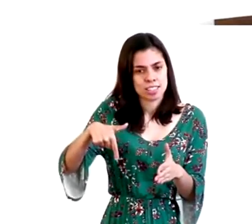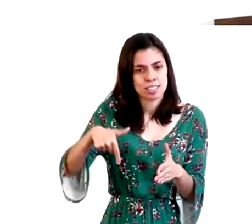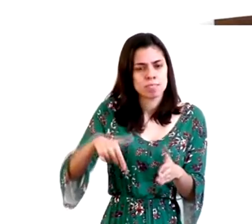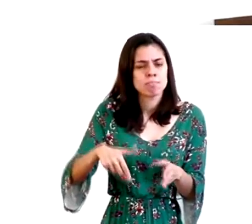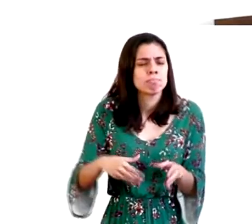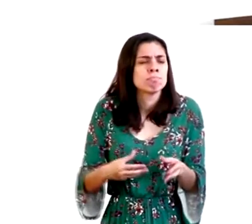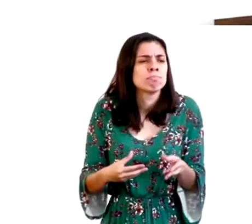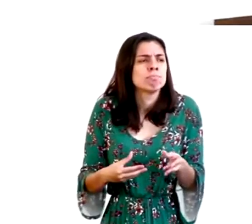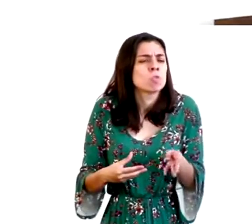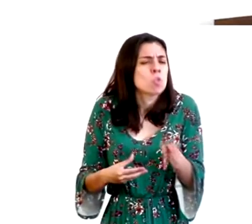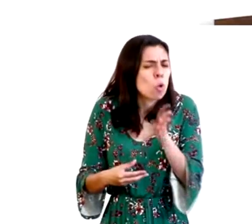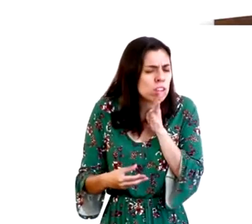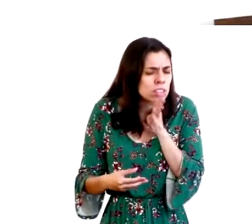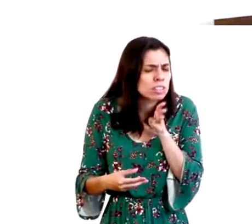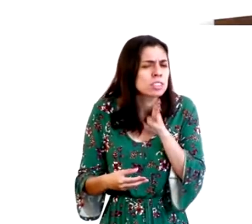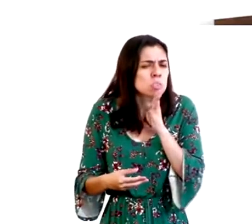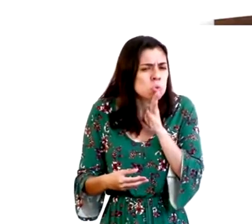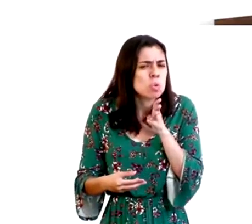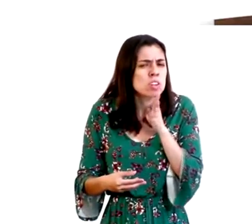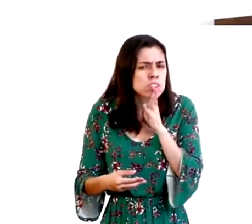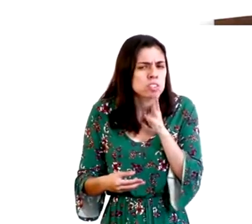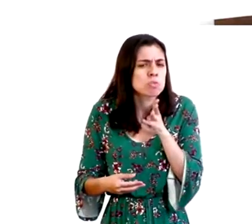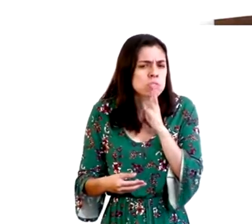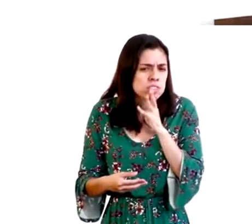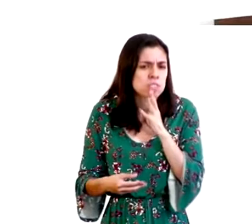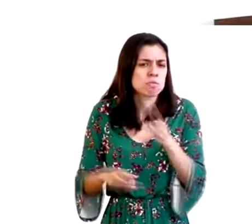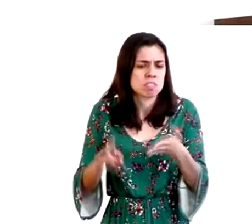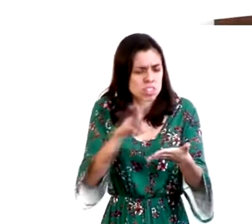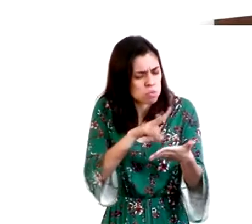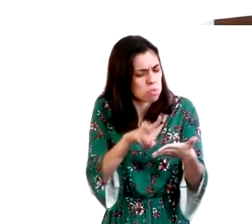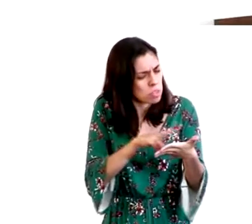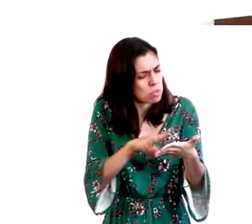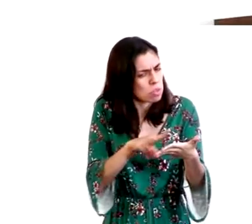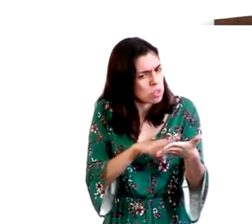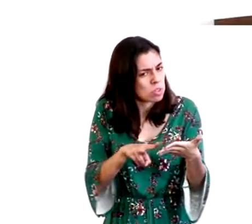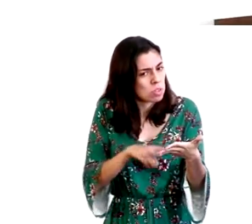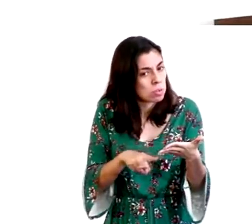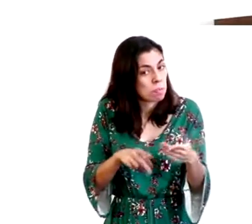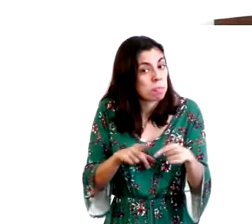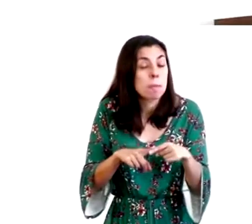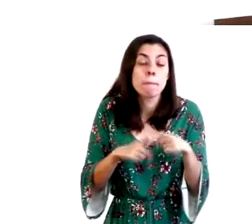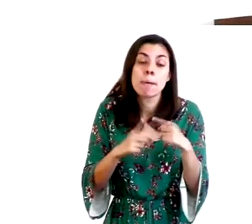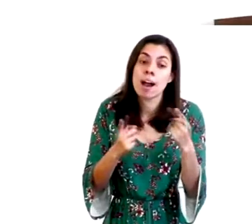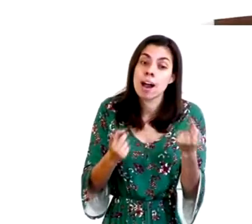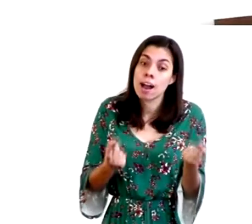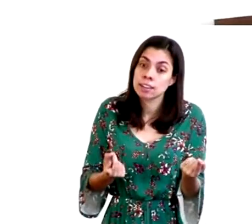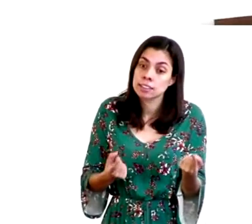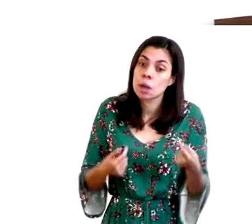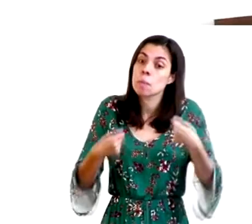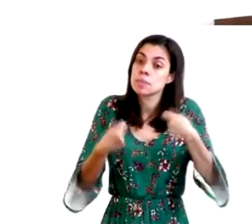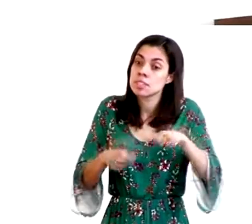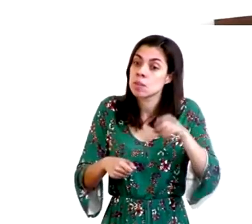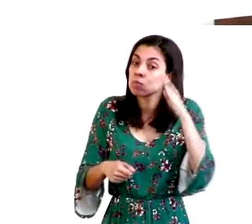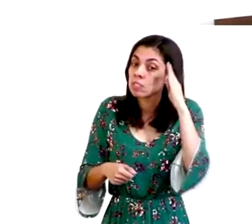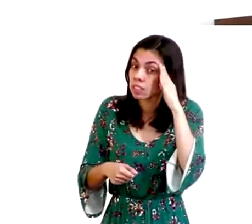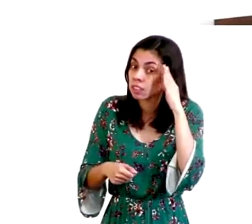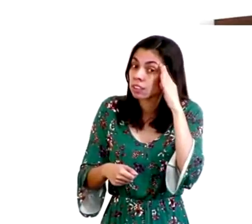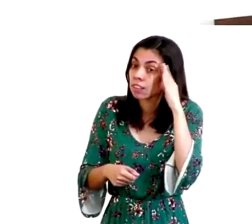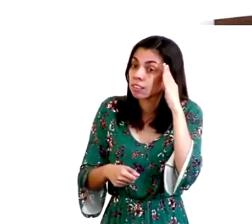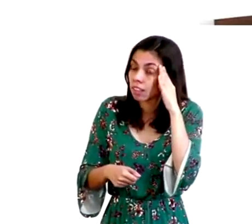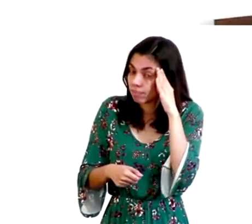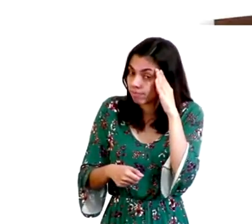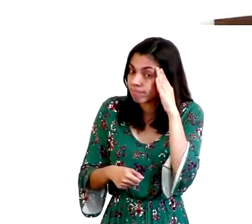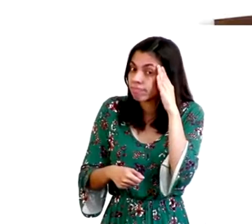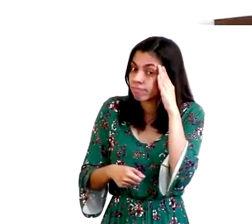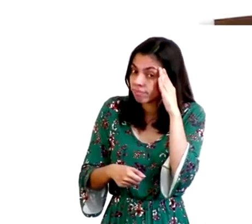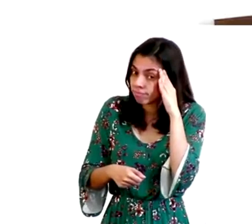queridos, mais mal entendida. Ele possui trechos desafiadores,